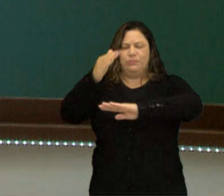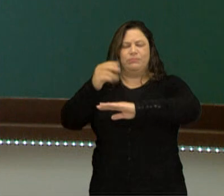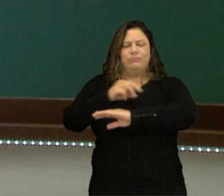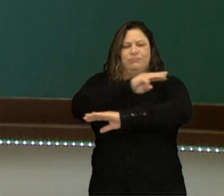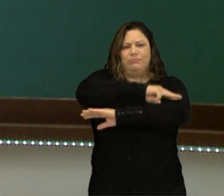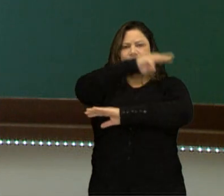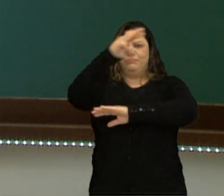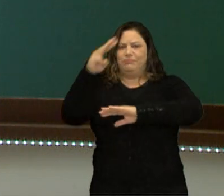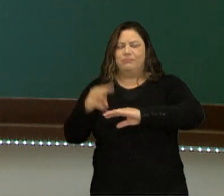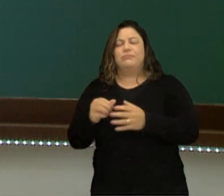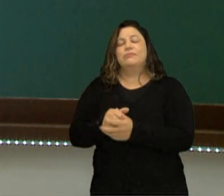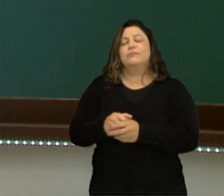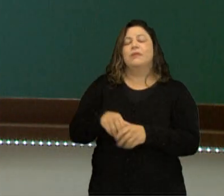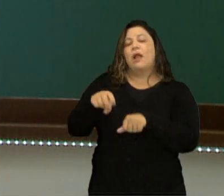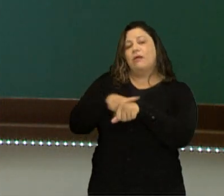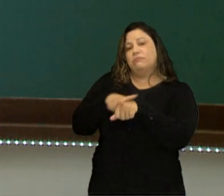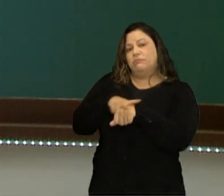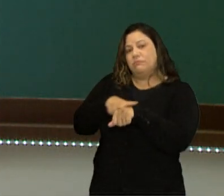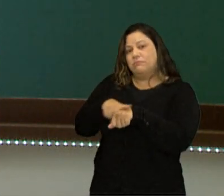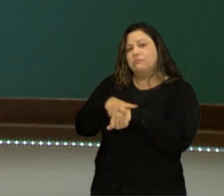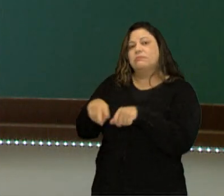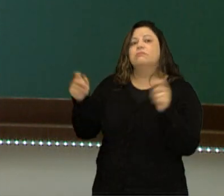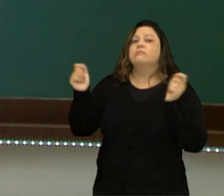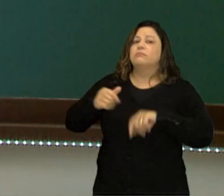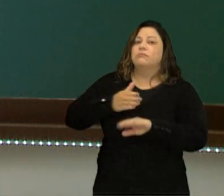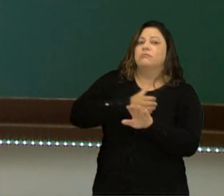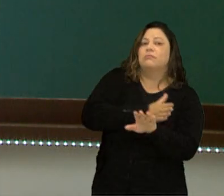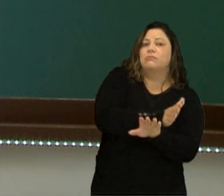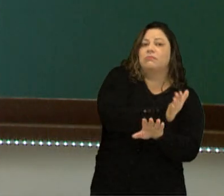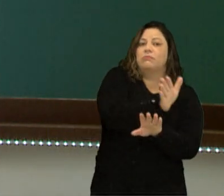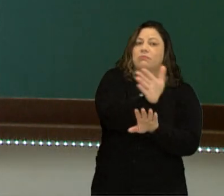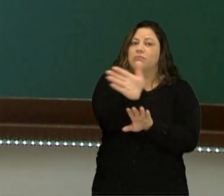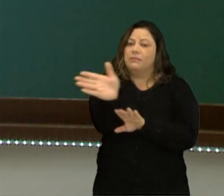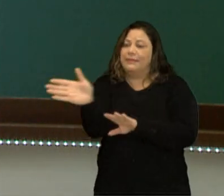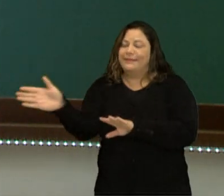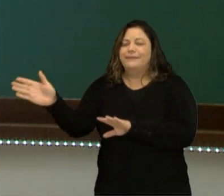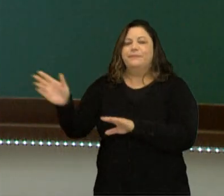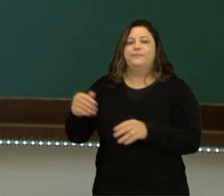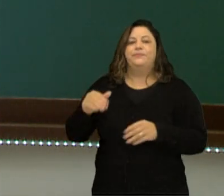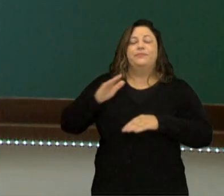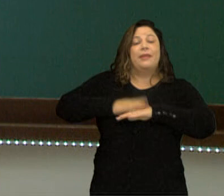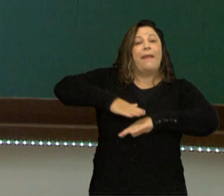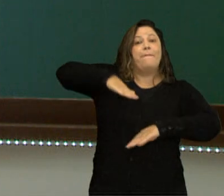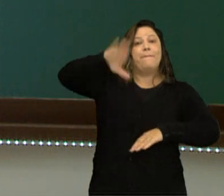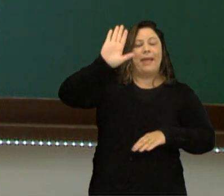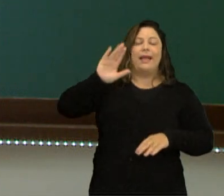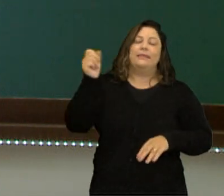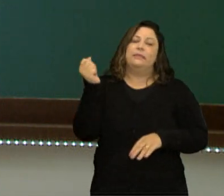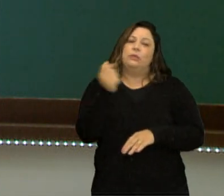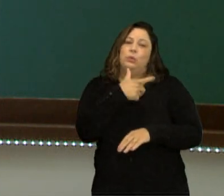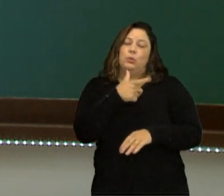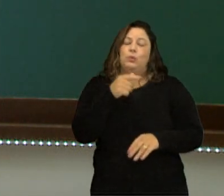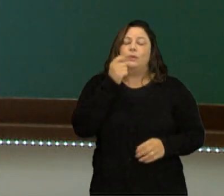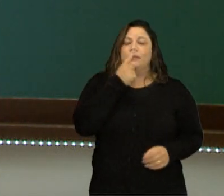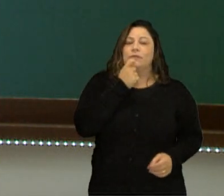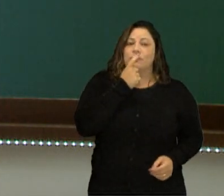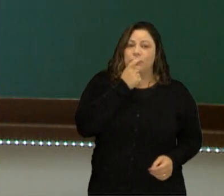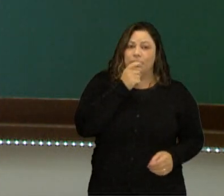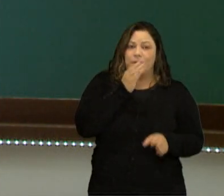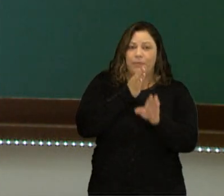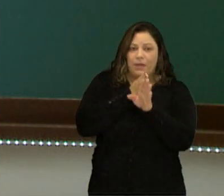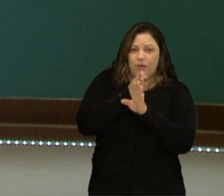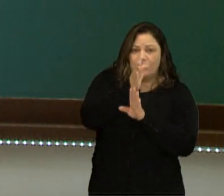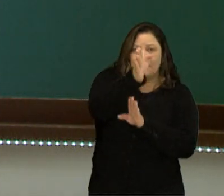Pessoal, o violeta, ele desvia mais porque ele tem maior frequência do que o vermelho, tá? Então, lembre-se,